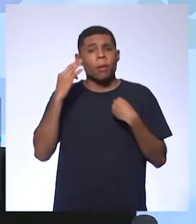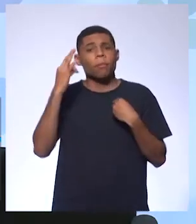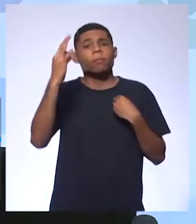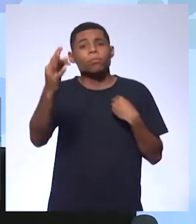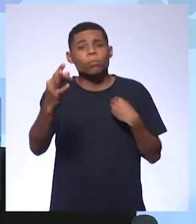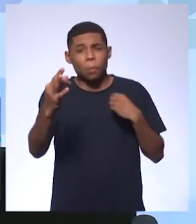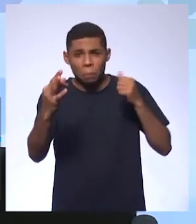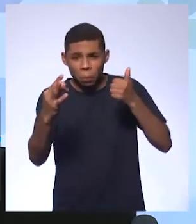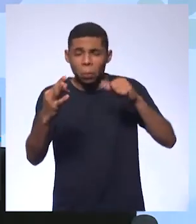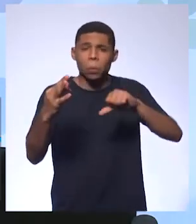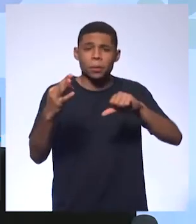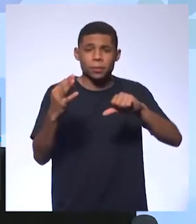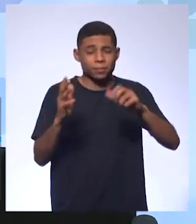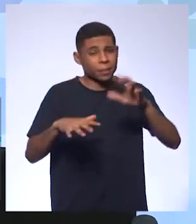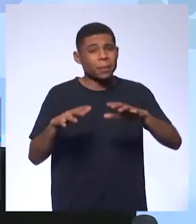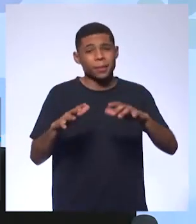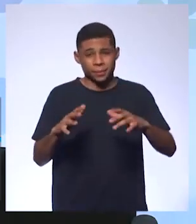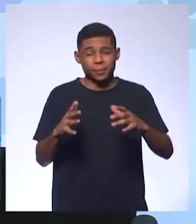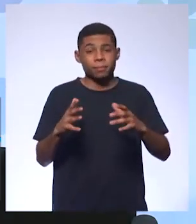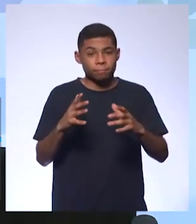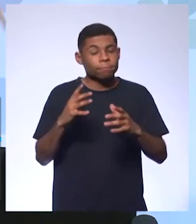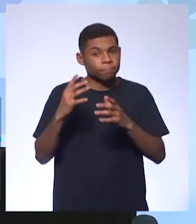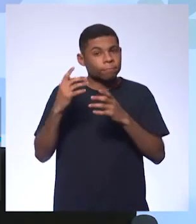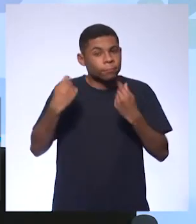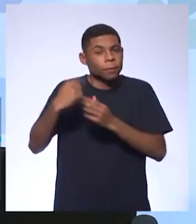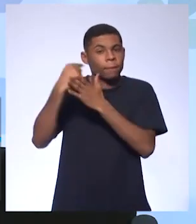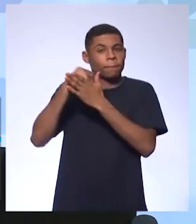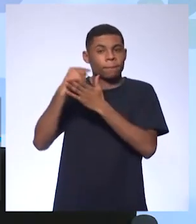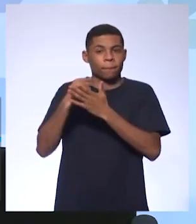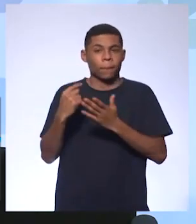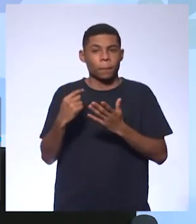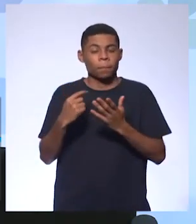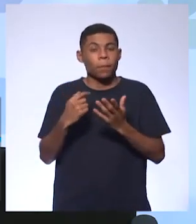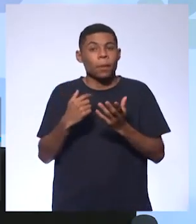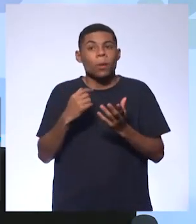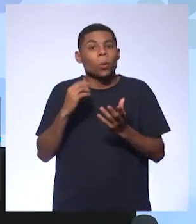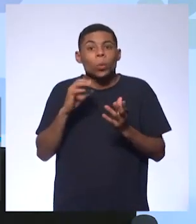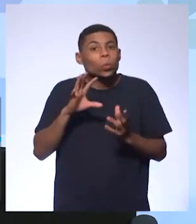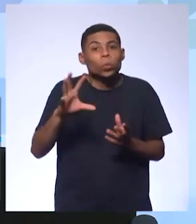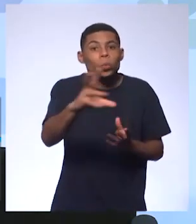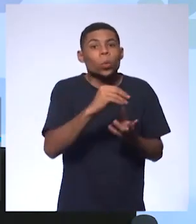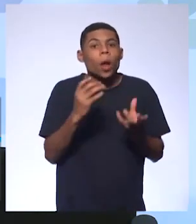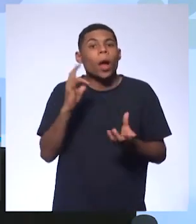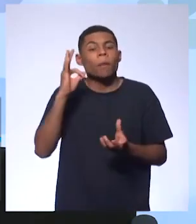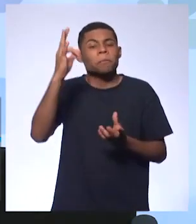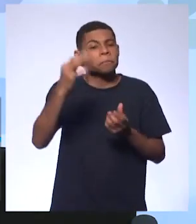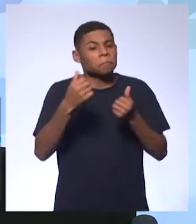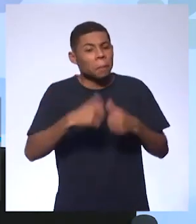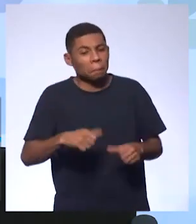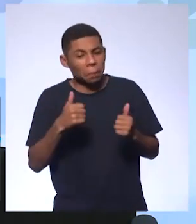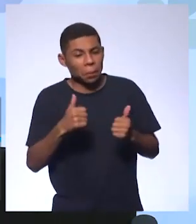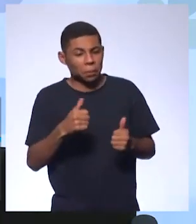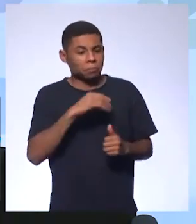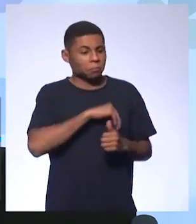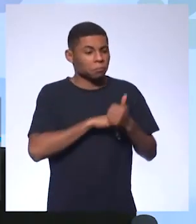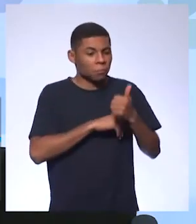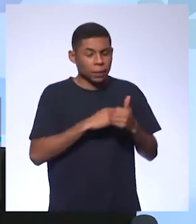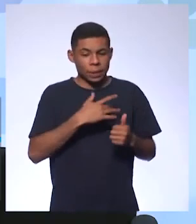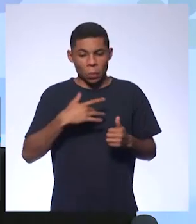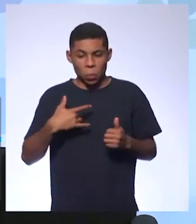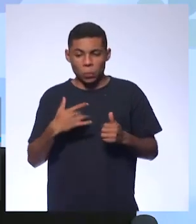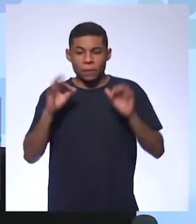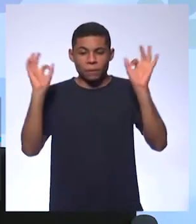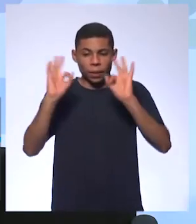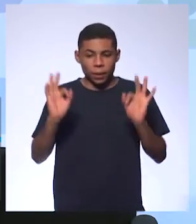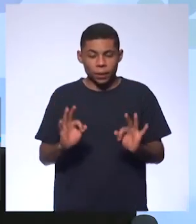meu futuro. Né? Então, todos nós queremos ser felizes, ter estabilidade financeira, ter